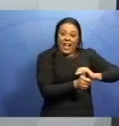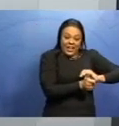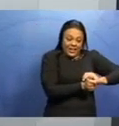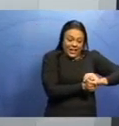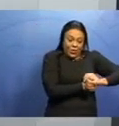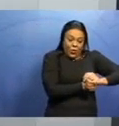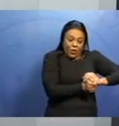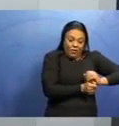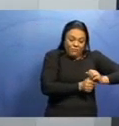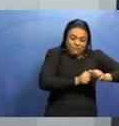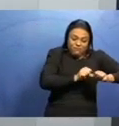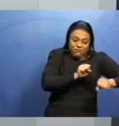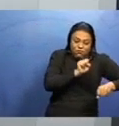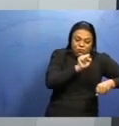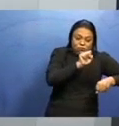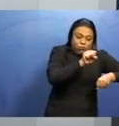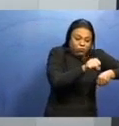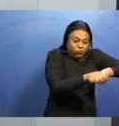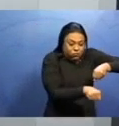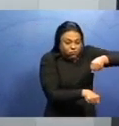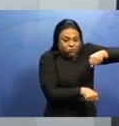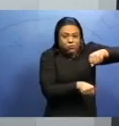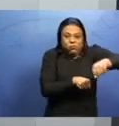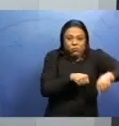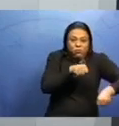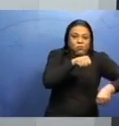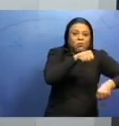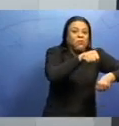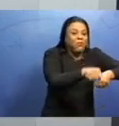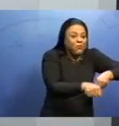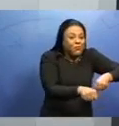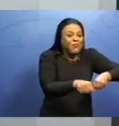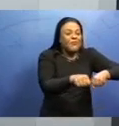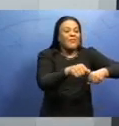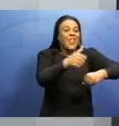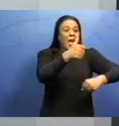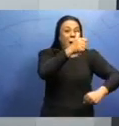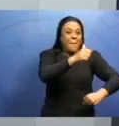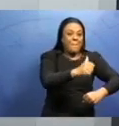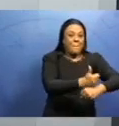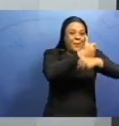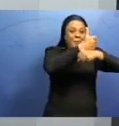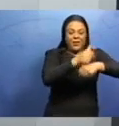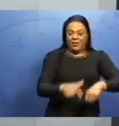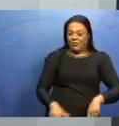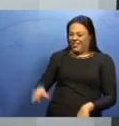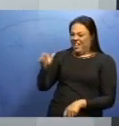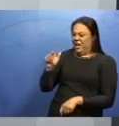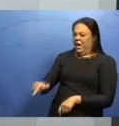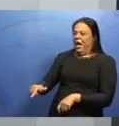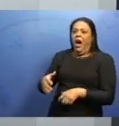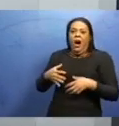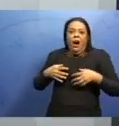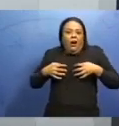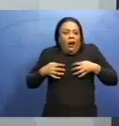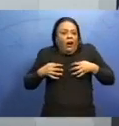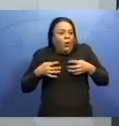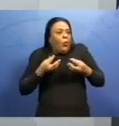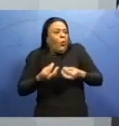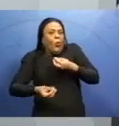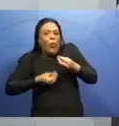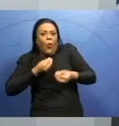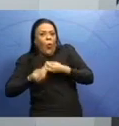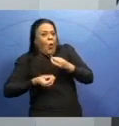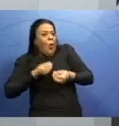ultrapassá-la e chegou em primeiro lugar. A lebre ficou inconformada com o desfecho da